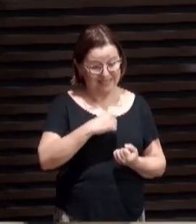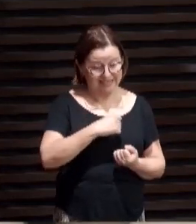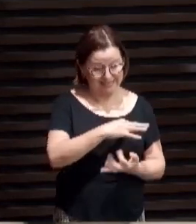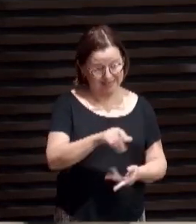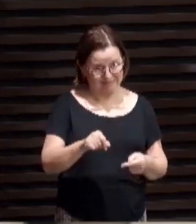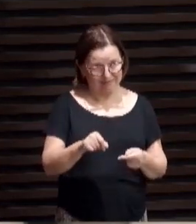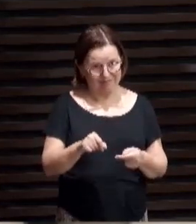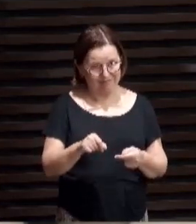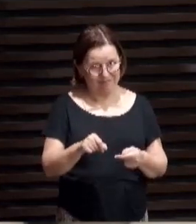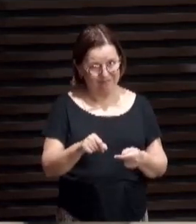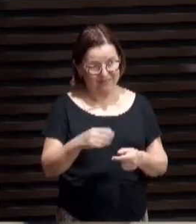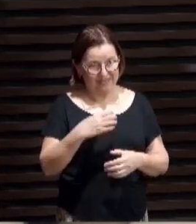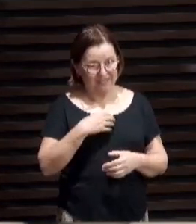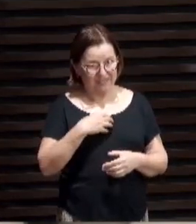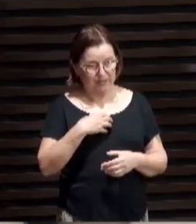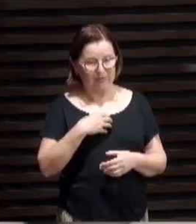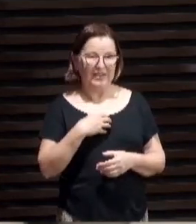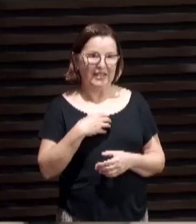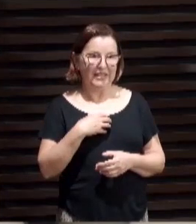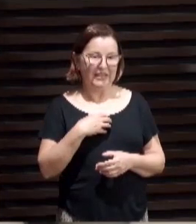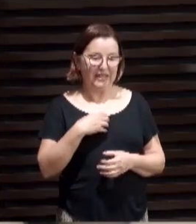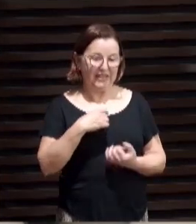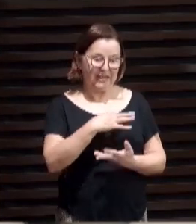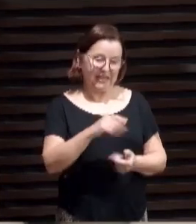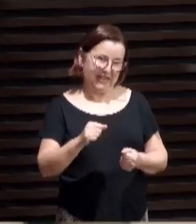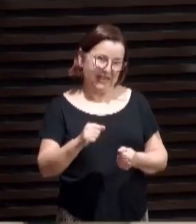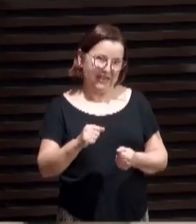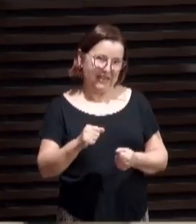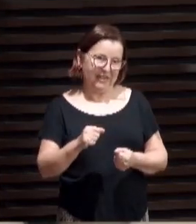diferentes. Natureza terrena e velho homem não são a mesma coisa.